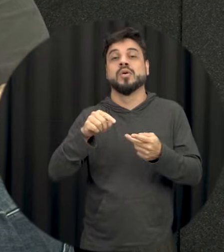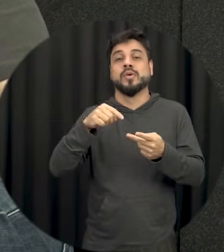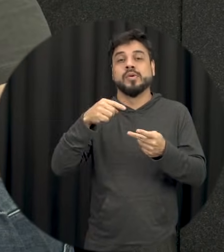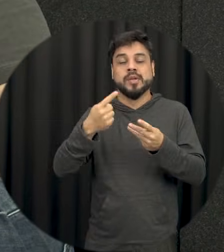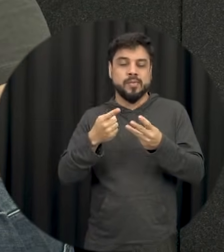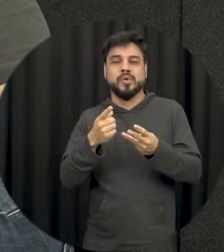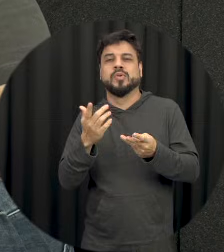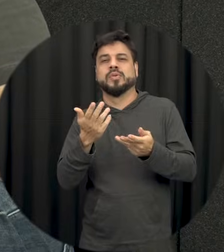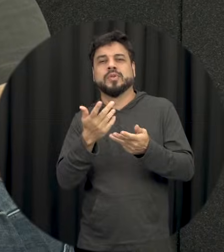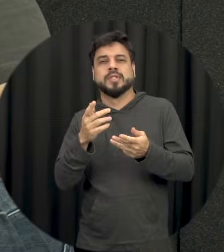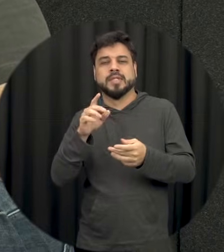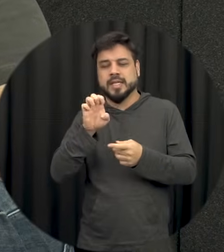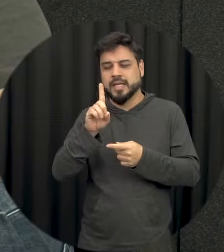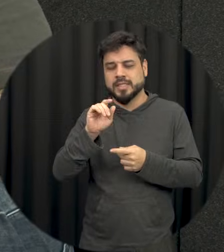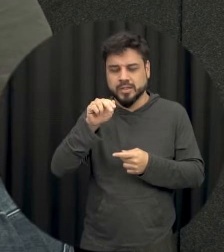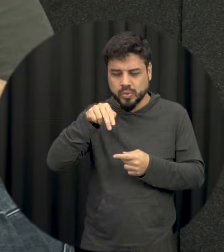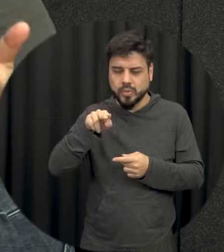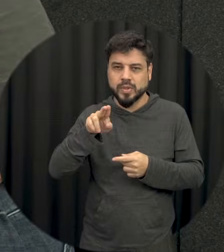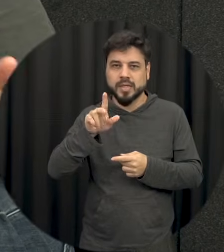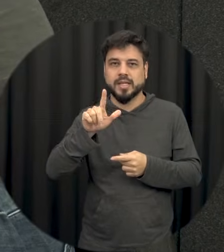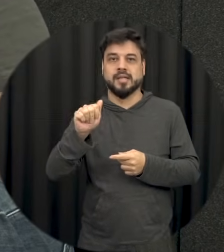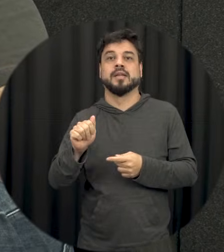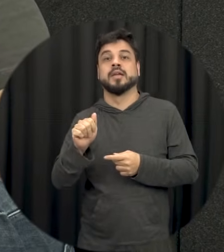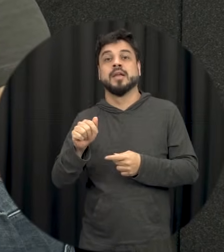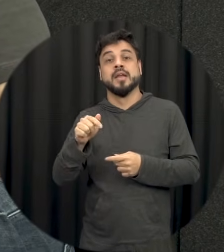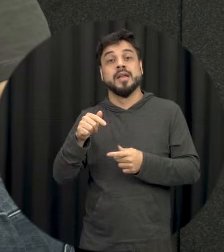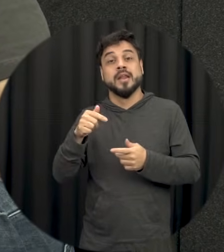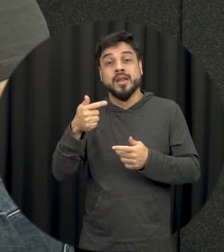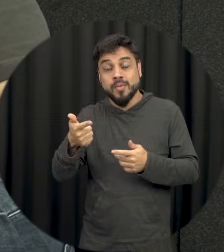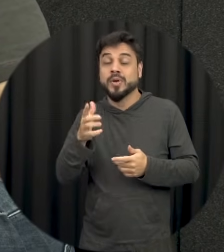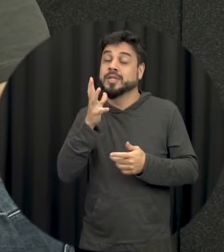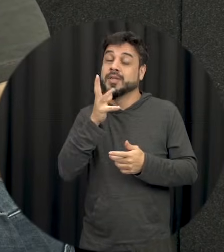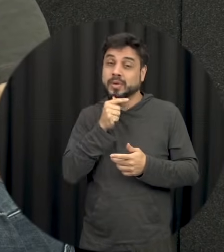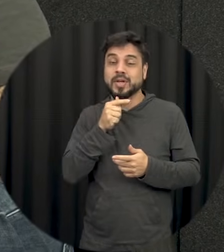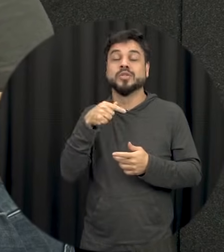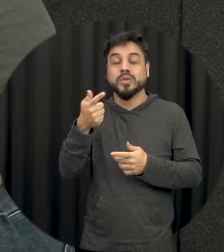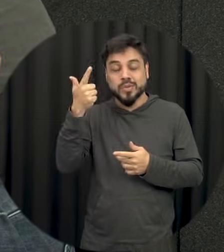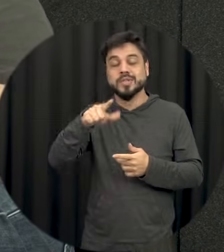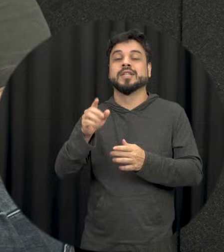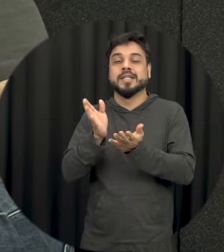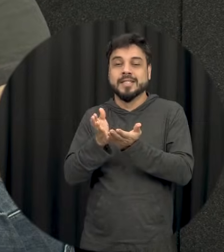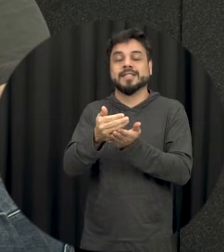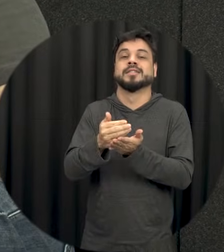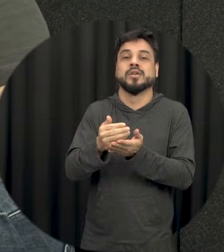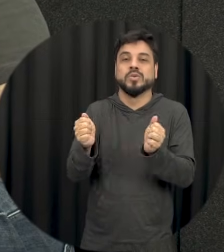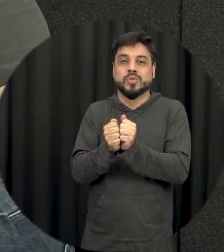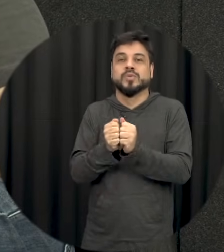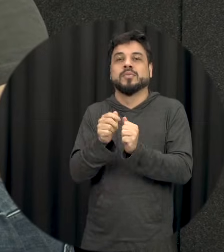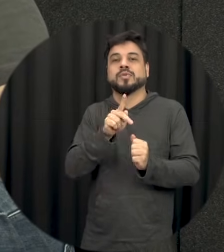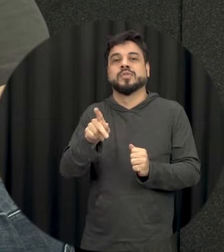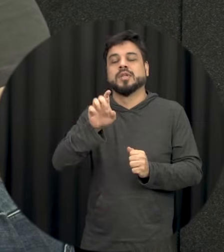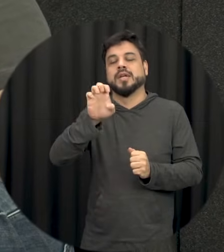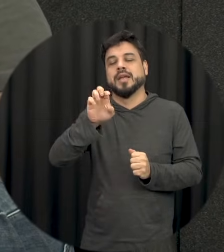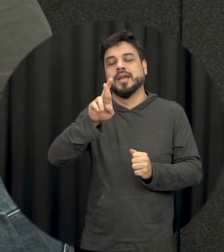com uma colega extraordinária, que é minha mulher, que é a professora Érica Marafon Rodrigues, e que depois pegou meu sobrenome também,